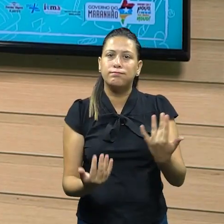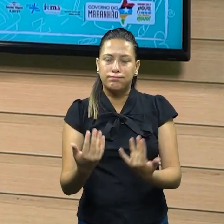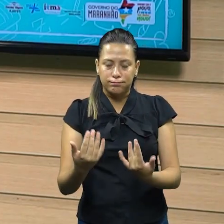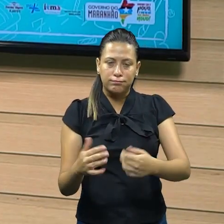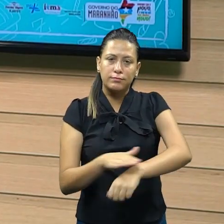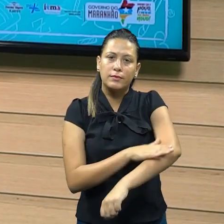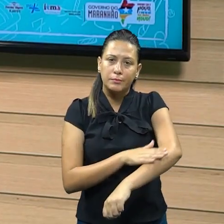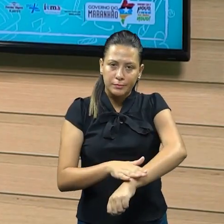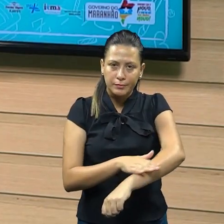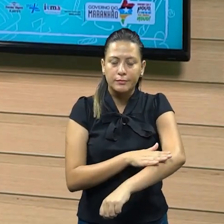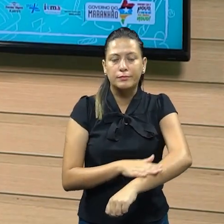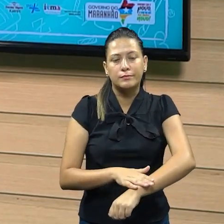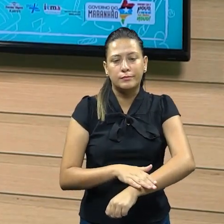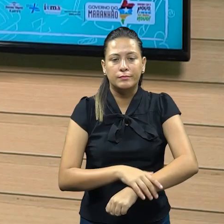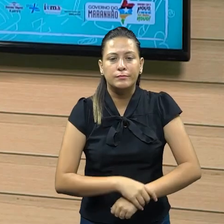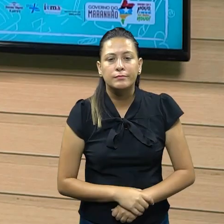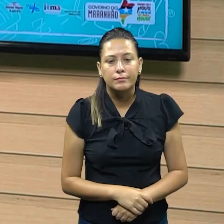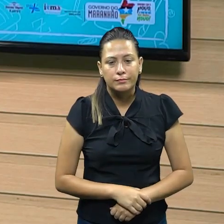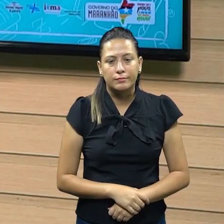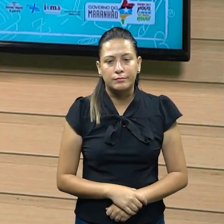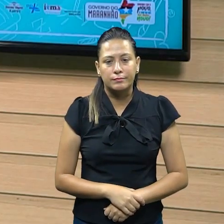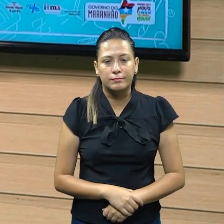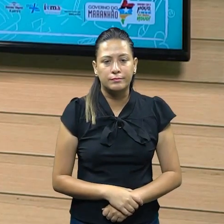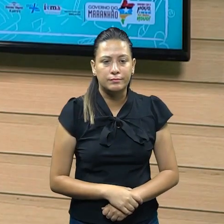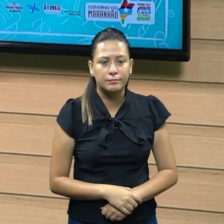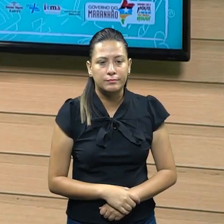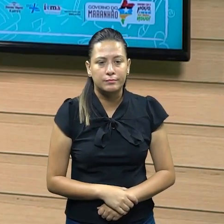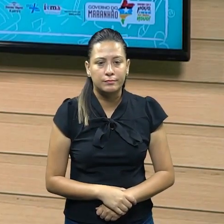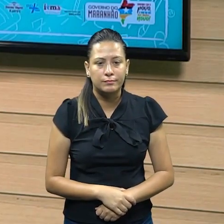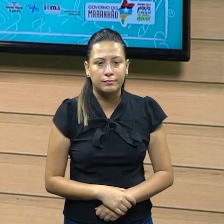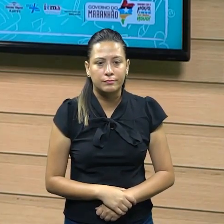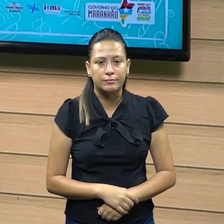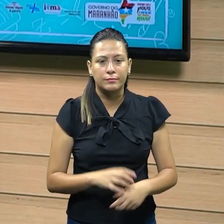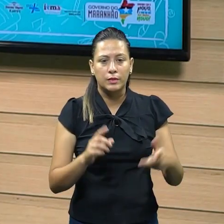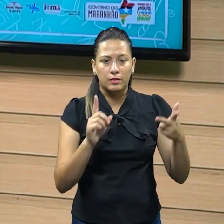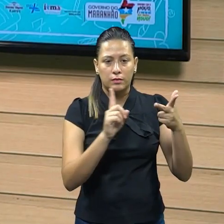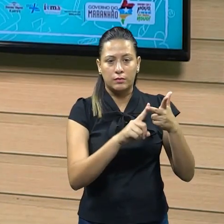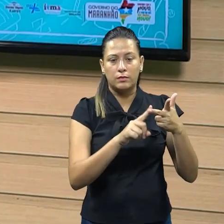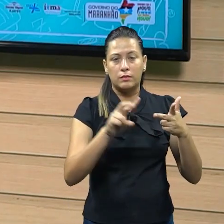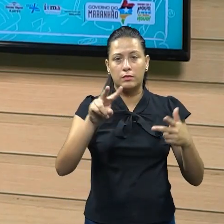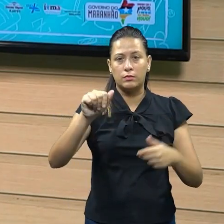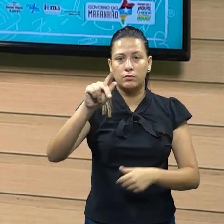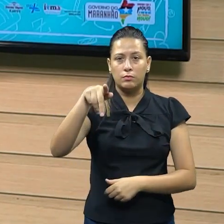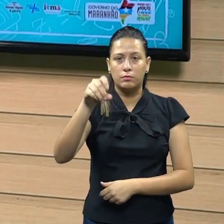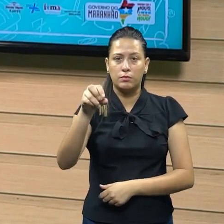pessoa que estiver ali próximo e acabar sendo atingida por ele. O